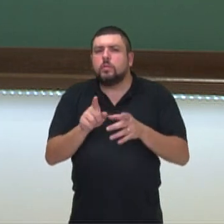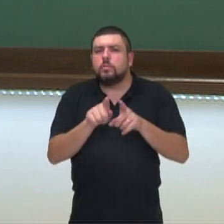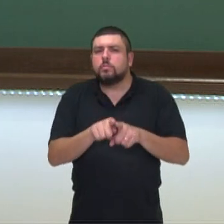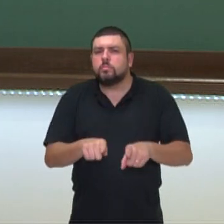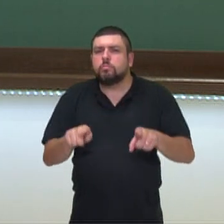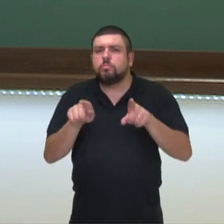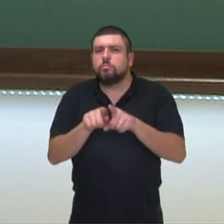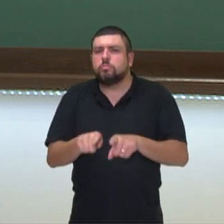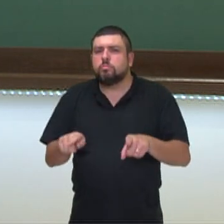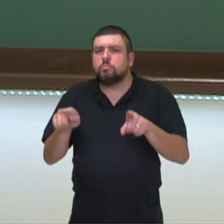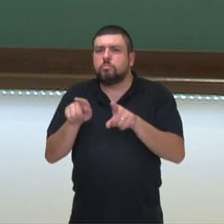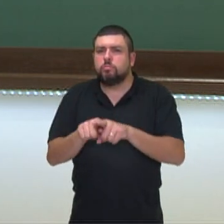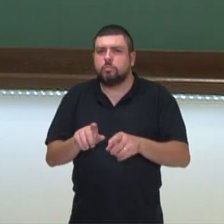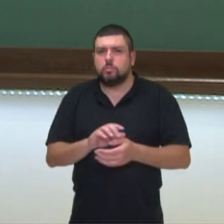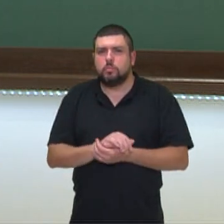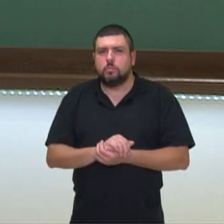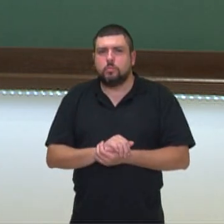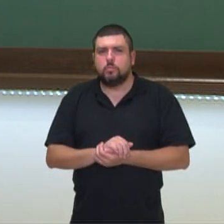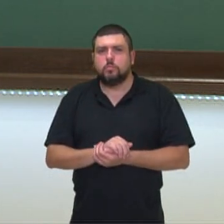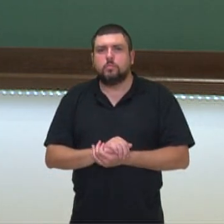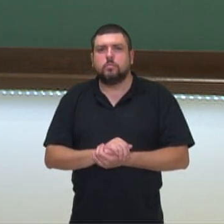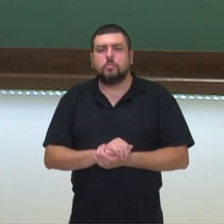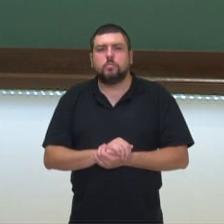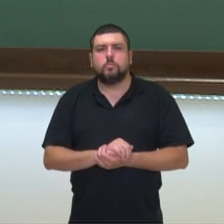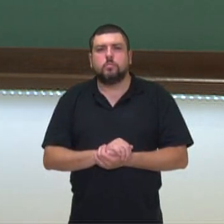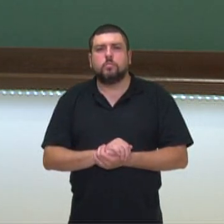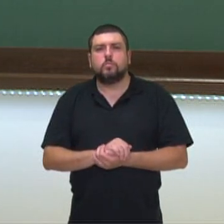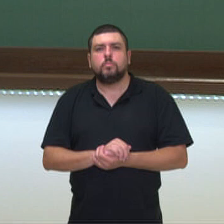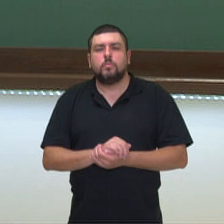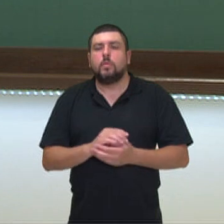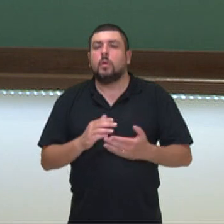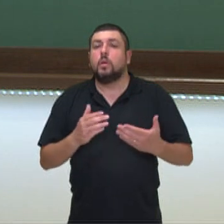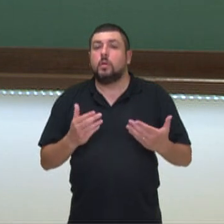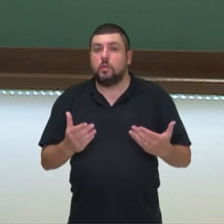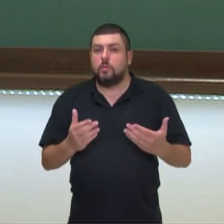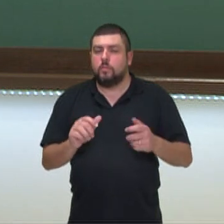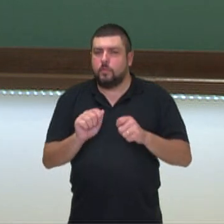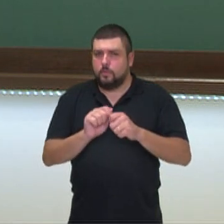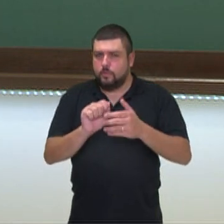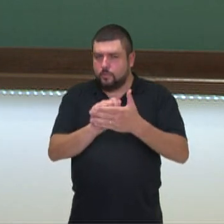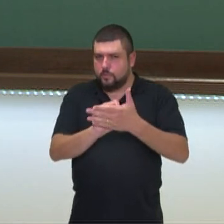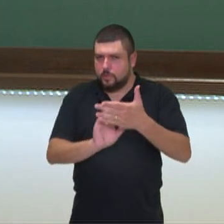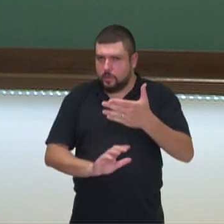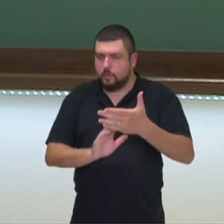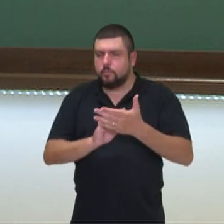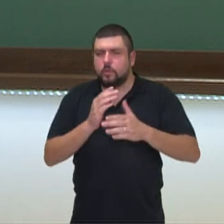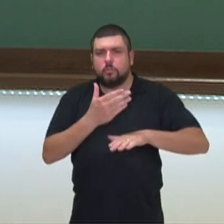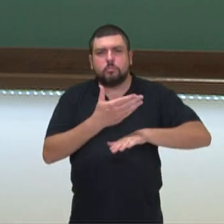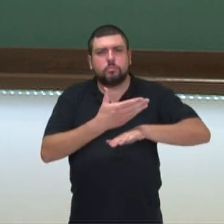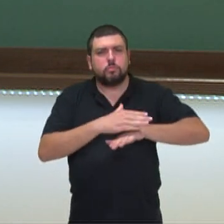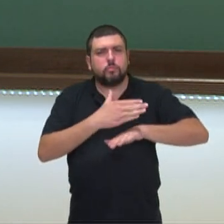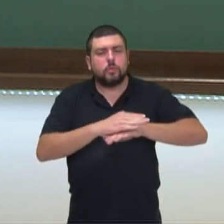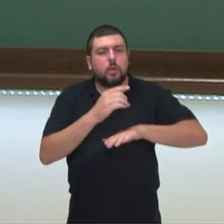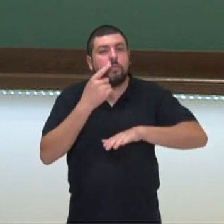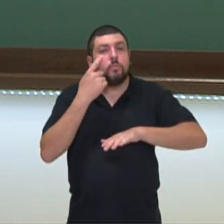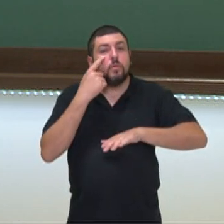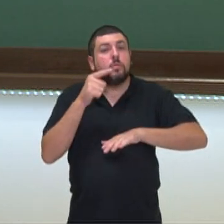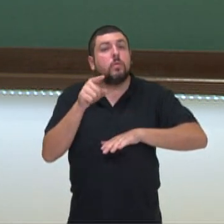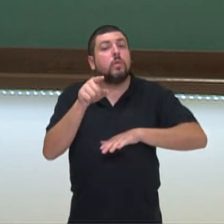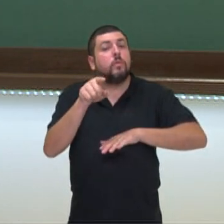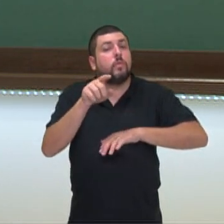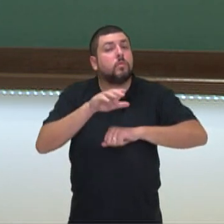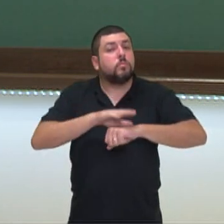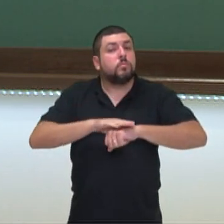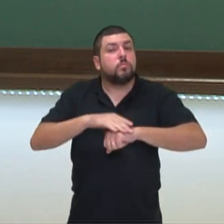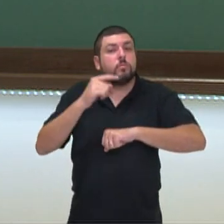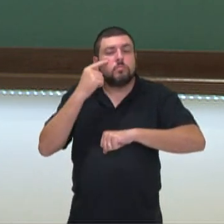que é perceptível, que regularmente aparece. Tá? Então nós vamos fazer um exercício agora e eu quero ver se você descobre qual que é a regularidade